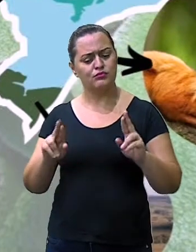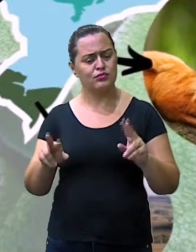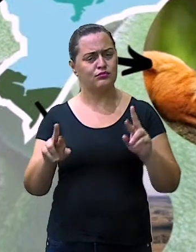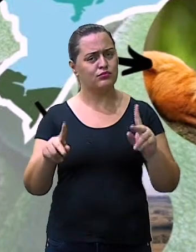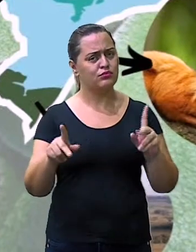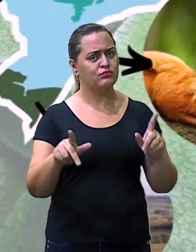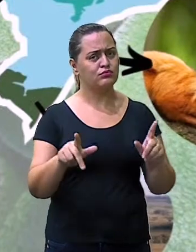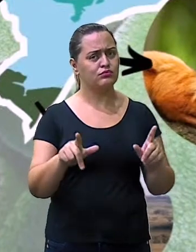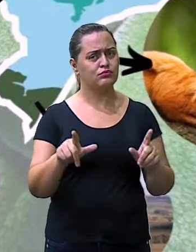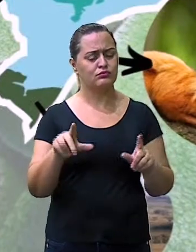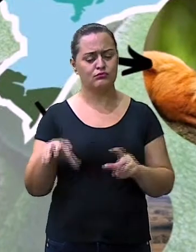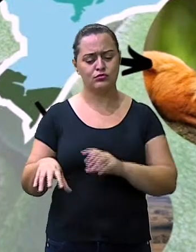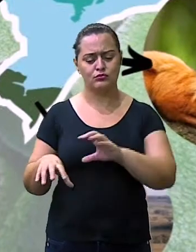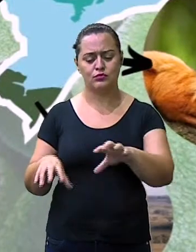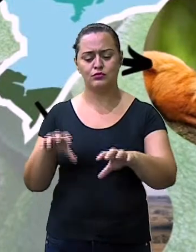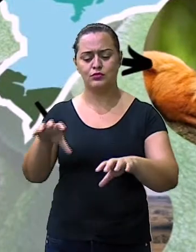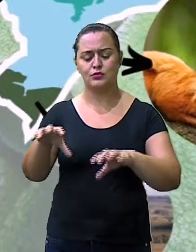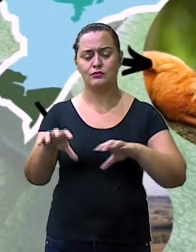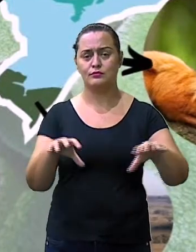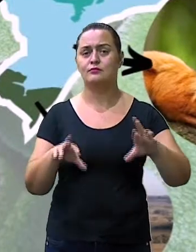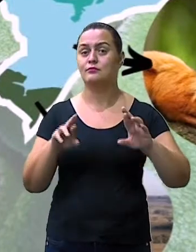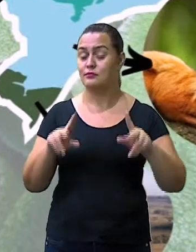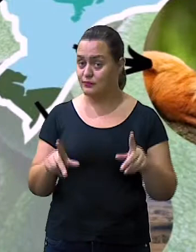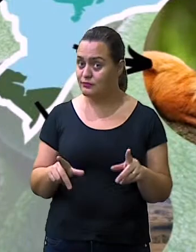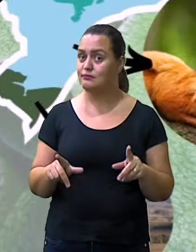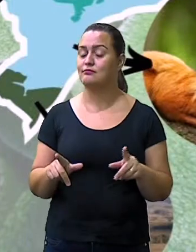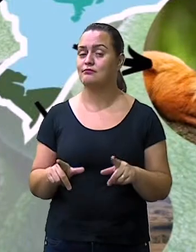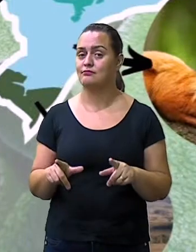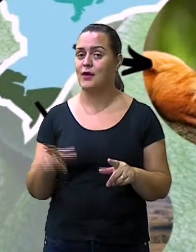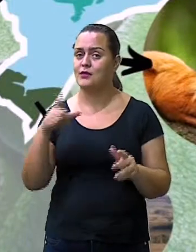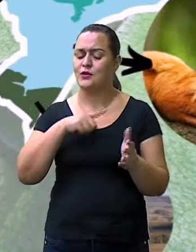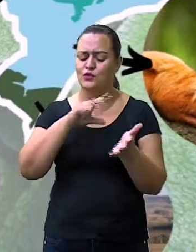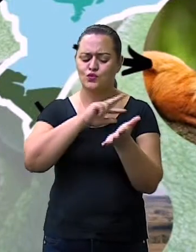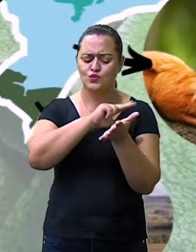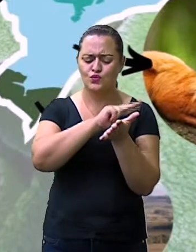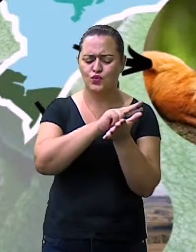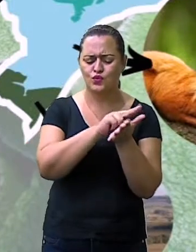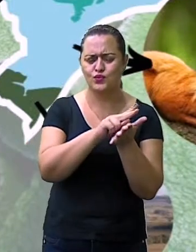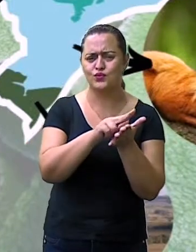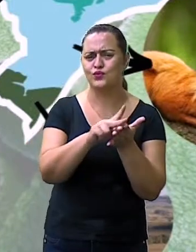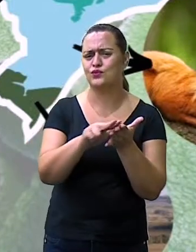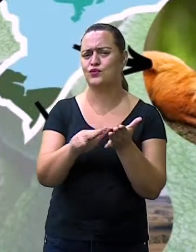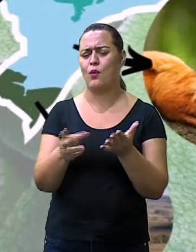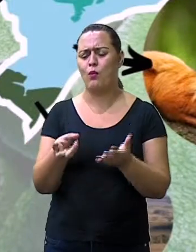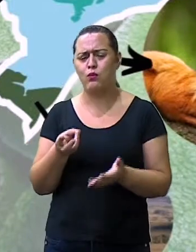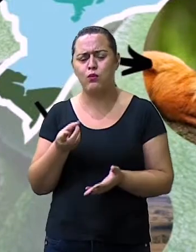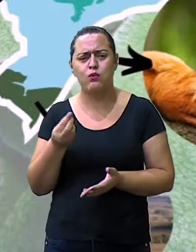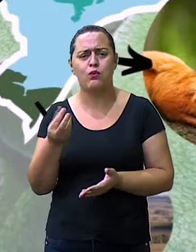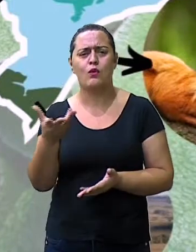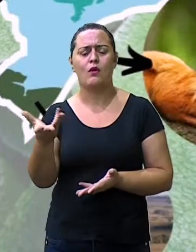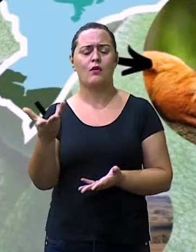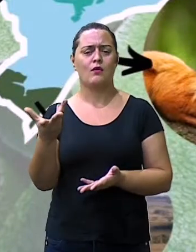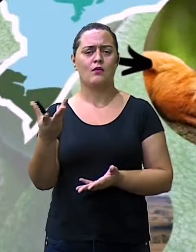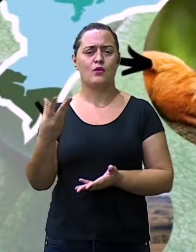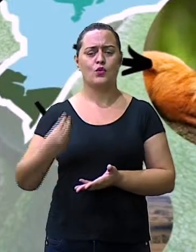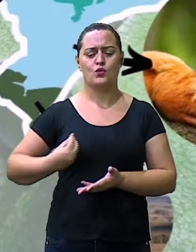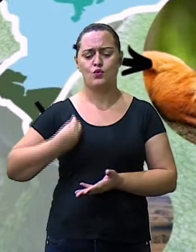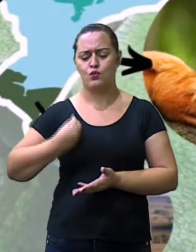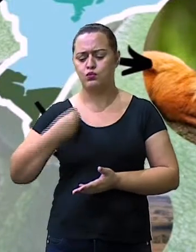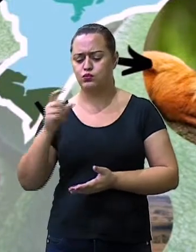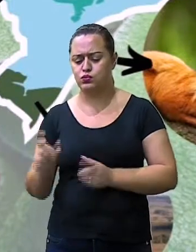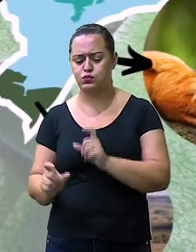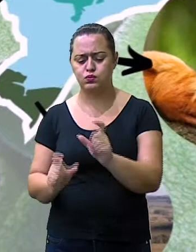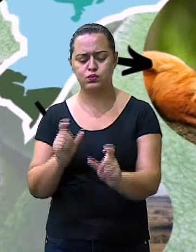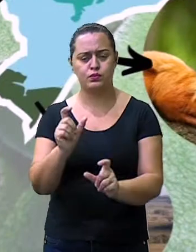vivos. A diversidade de espécies, a quantidade de indivíduos de cada uma delas